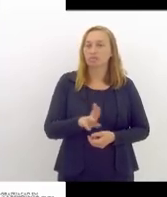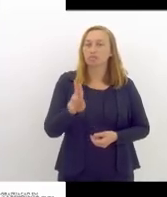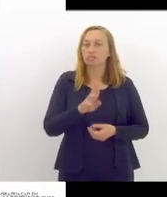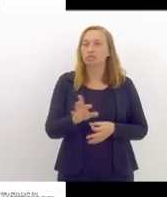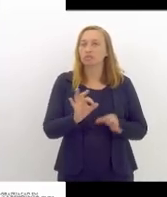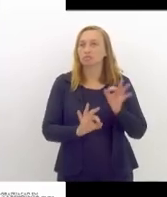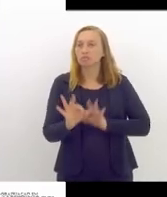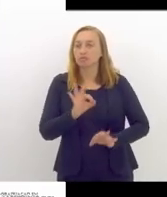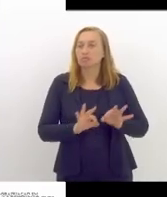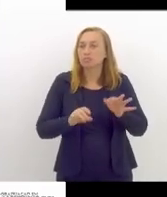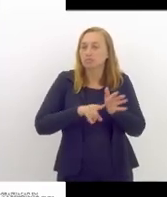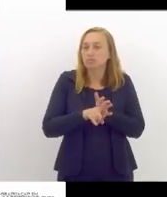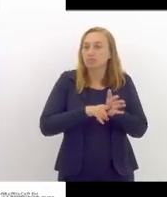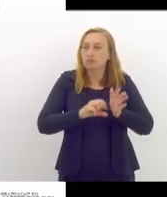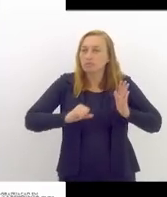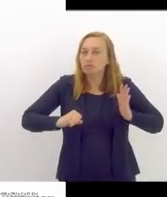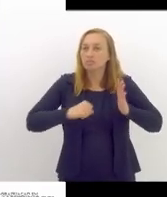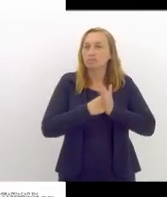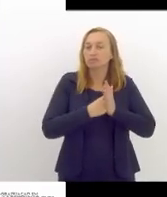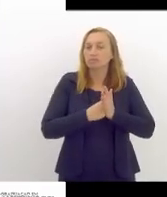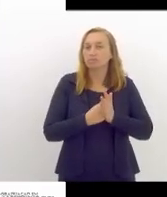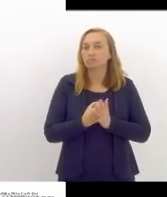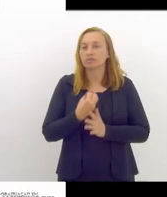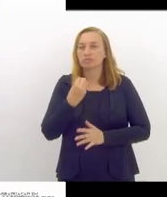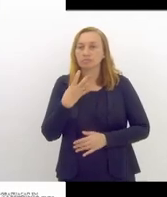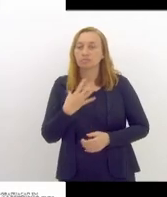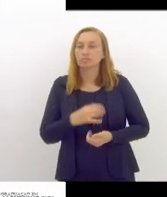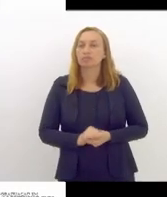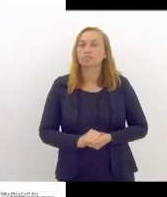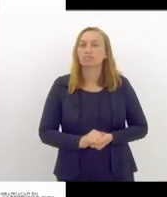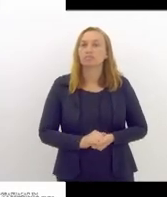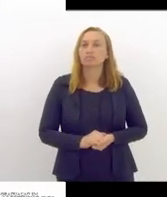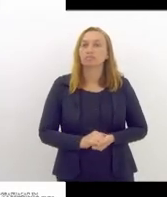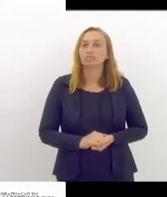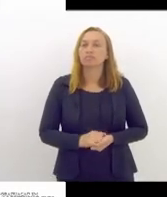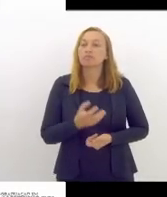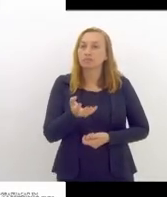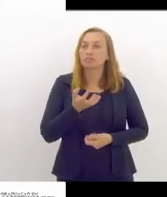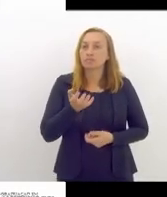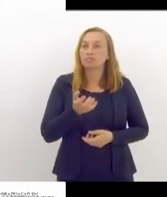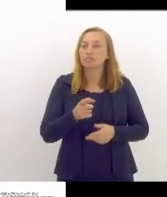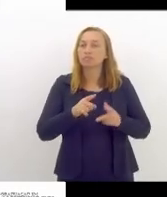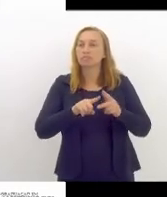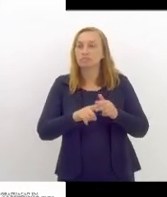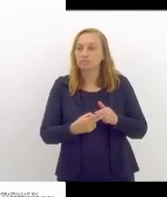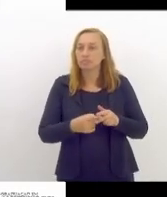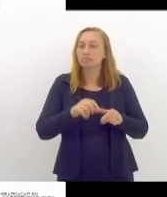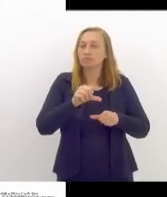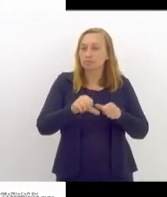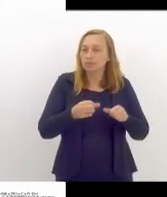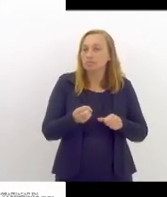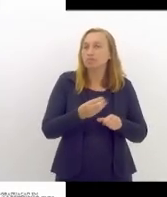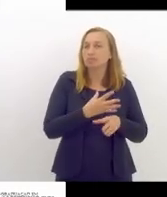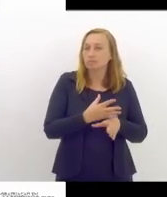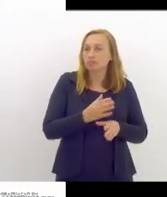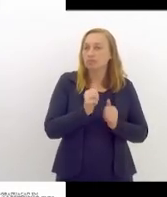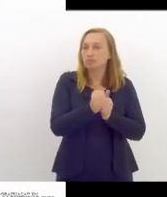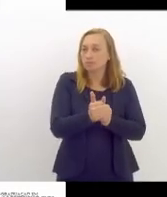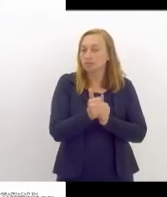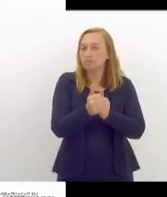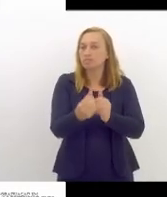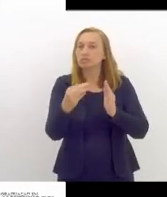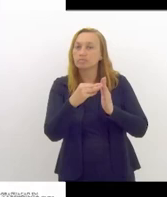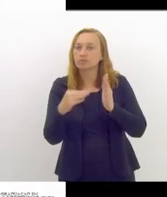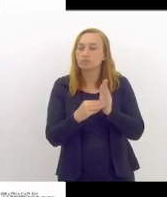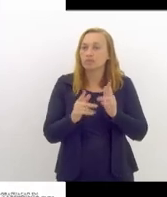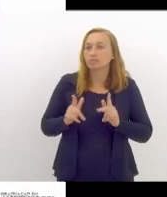planejamento e análise de impacto consolidado requer atualizações seguindo a mesma metodologia